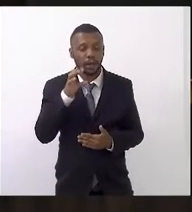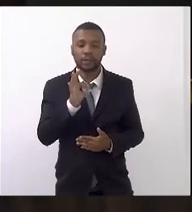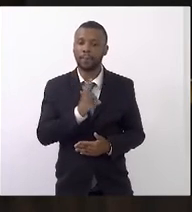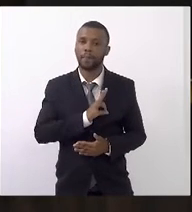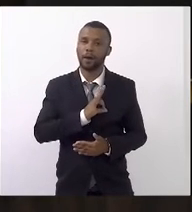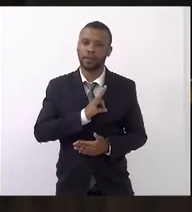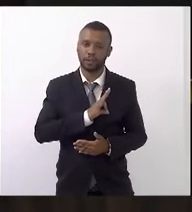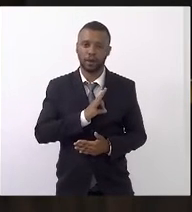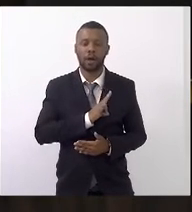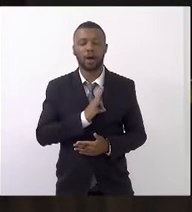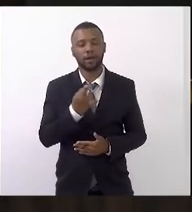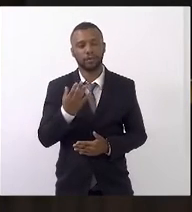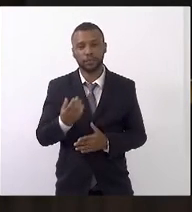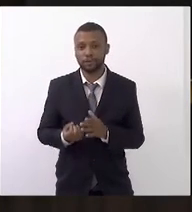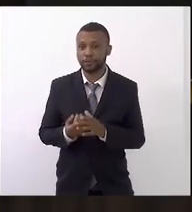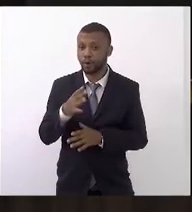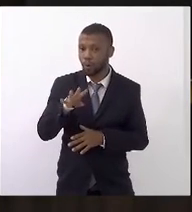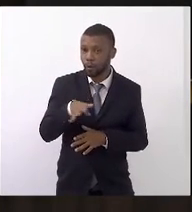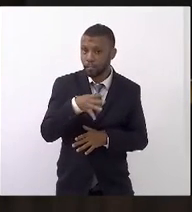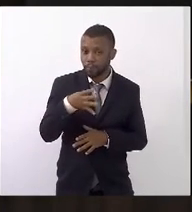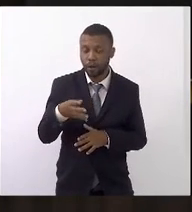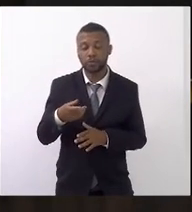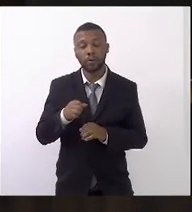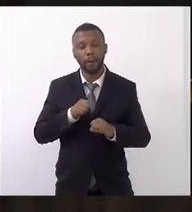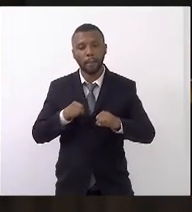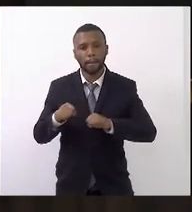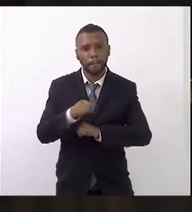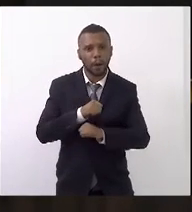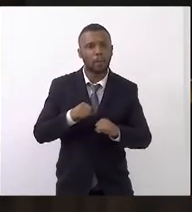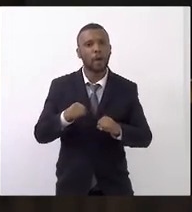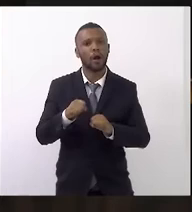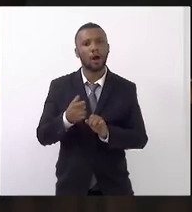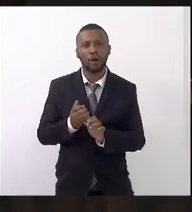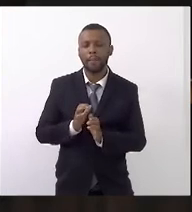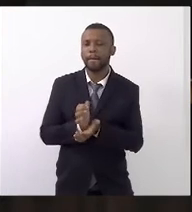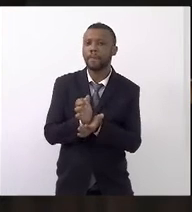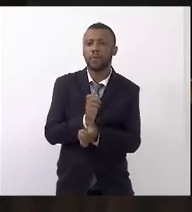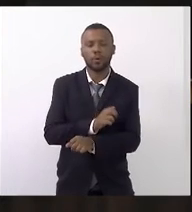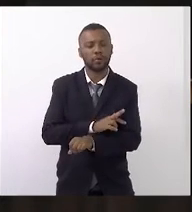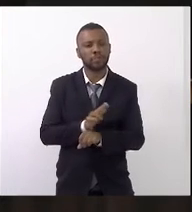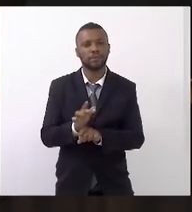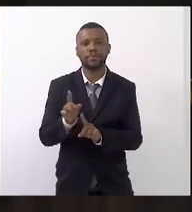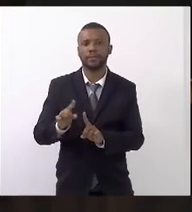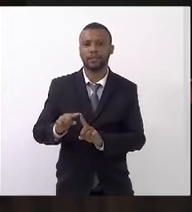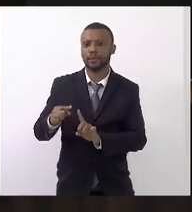institui o programa de combate ao racismo na gravidez. Pareceres das comissões de Constituição e Justiça